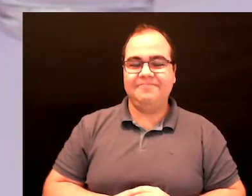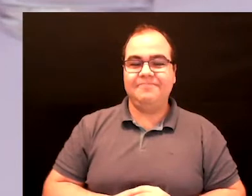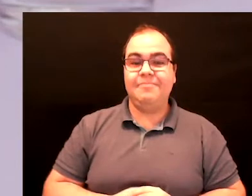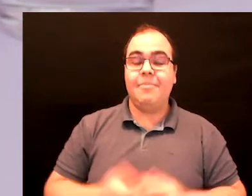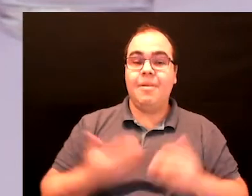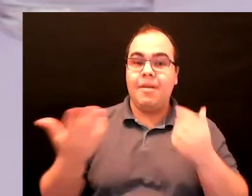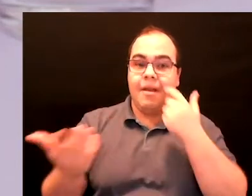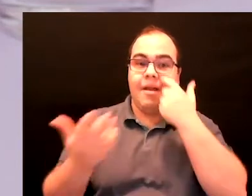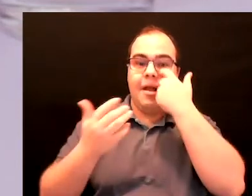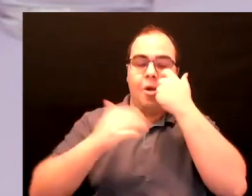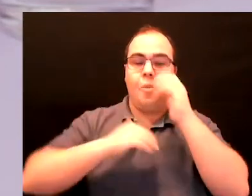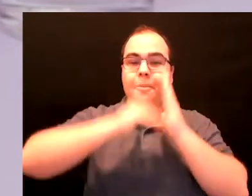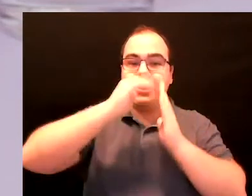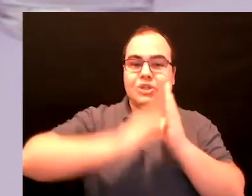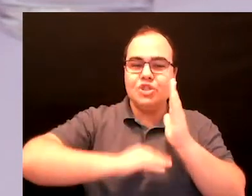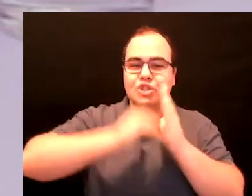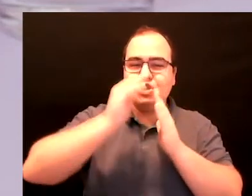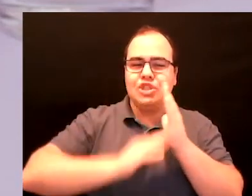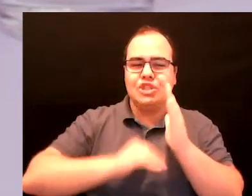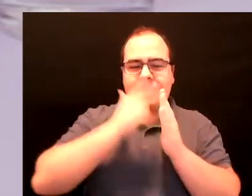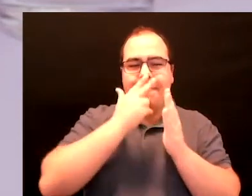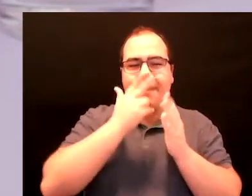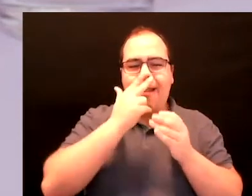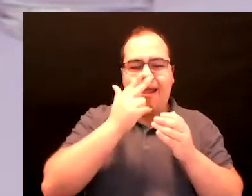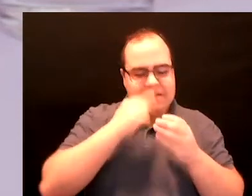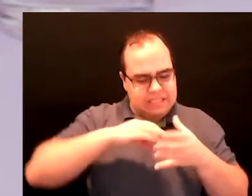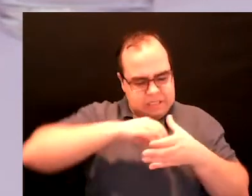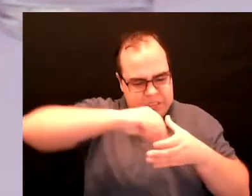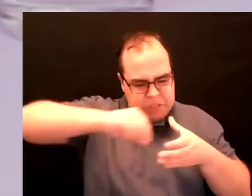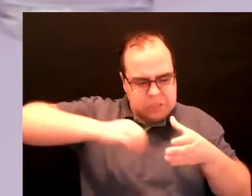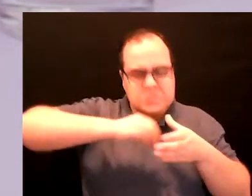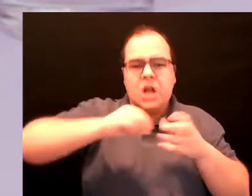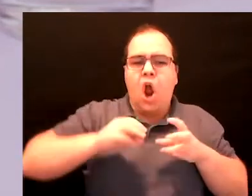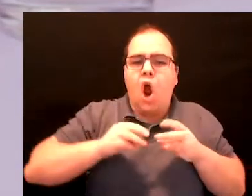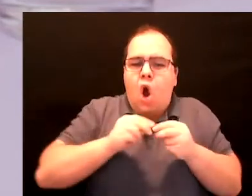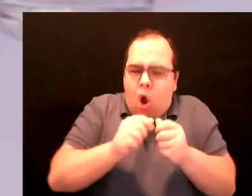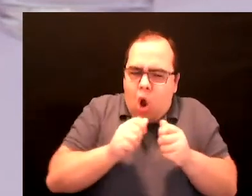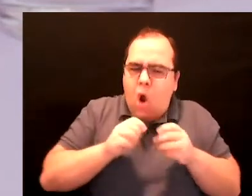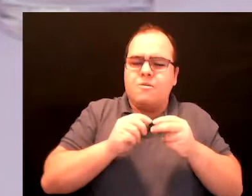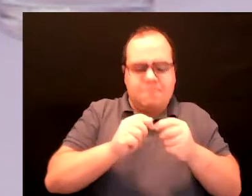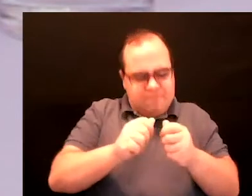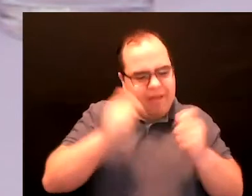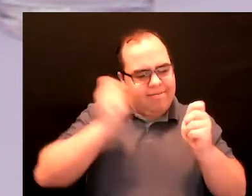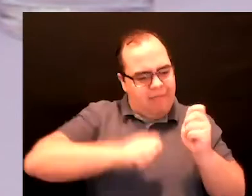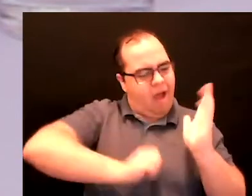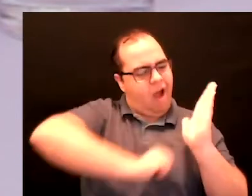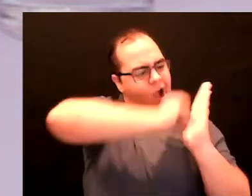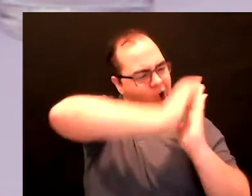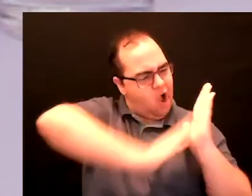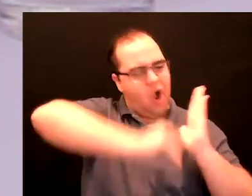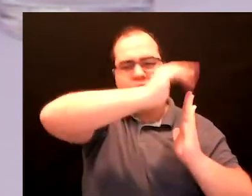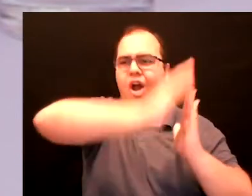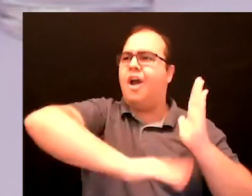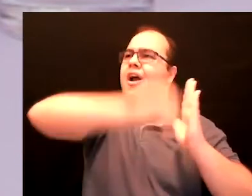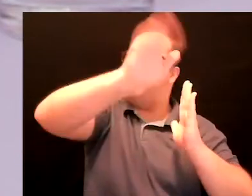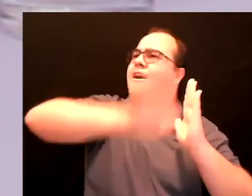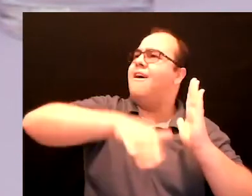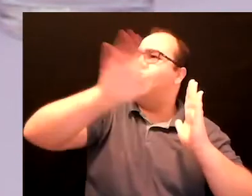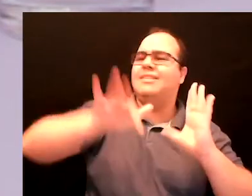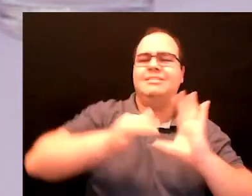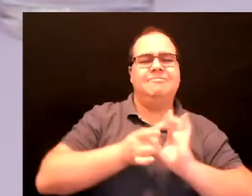Realmente fica uma tinta bem grossa, com bastante pigmento, que vai colorir bem aquilo que eu quiser.